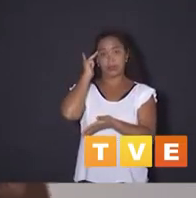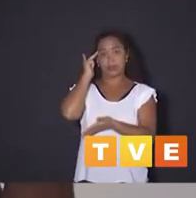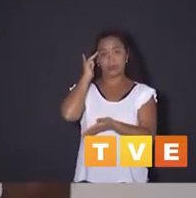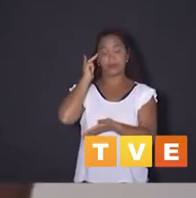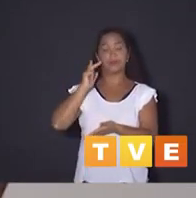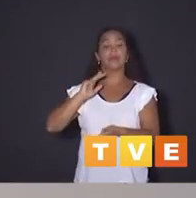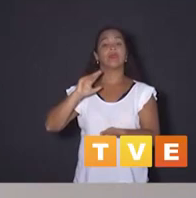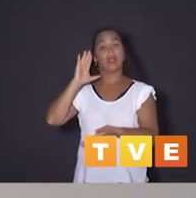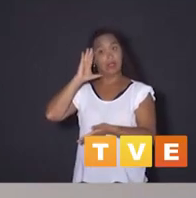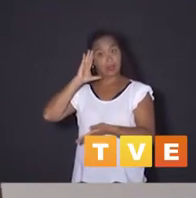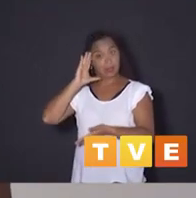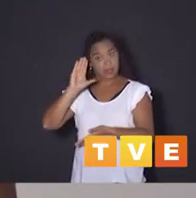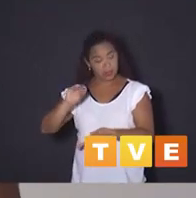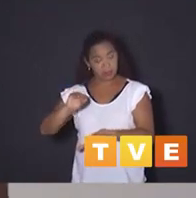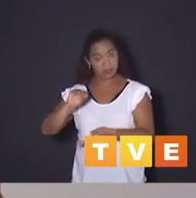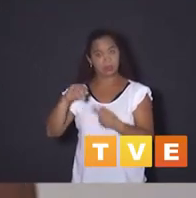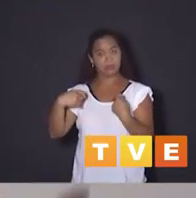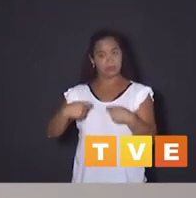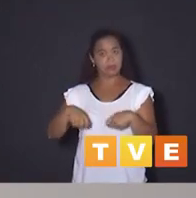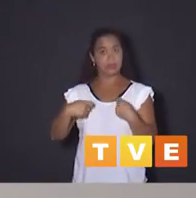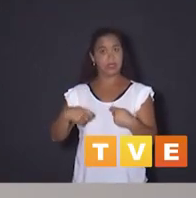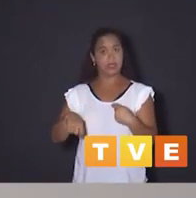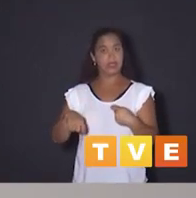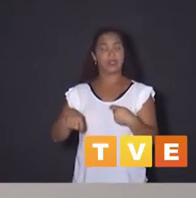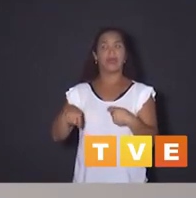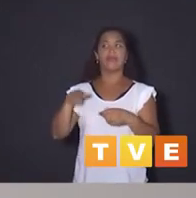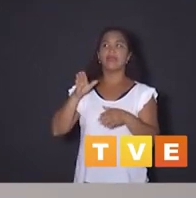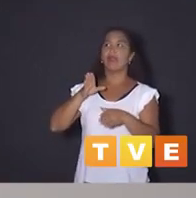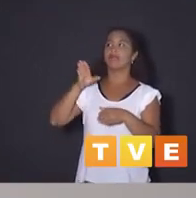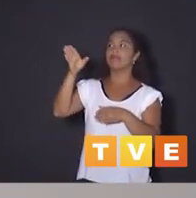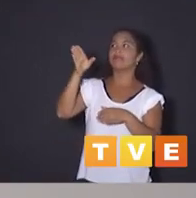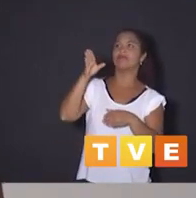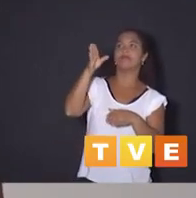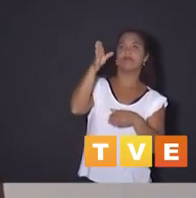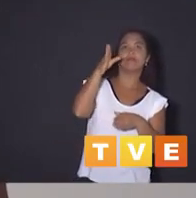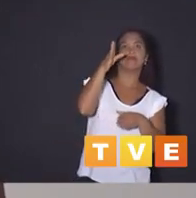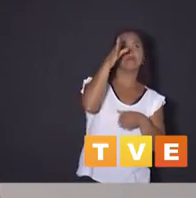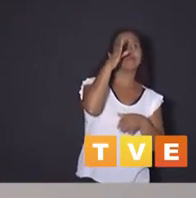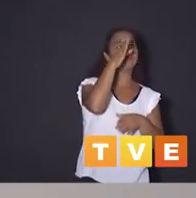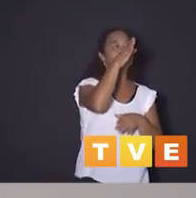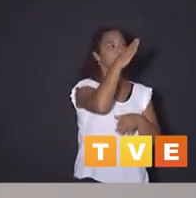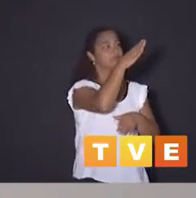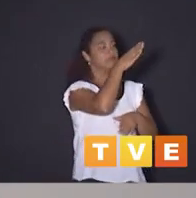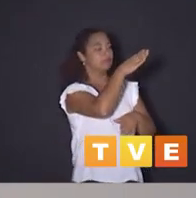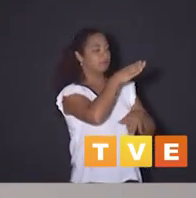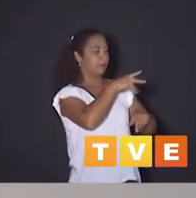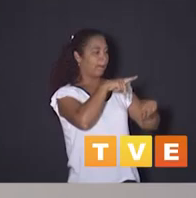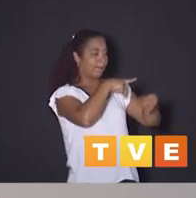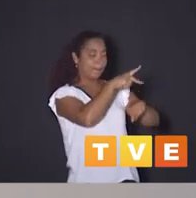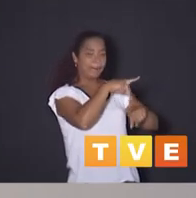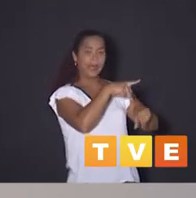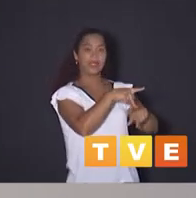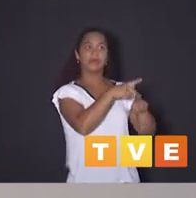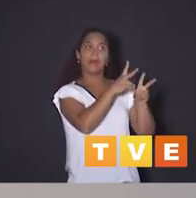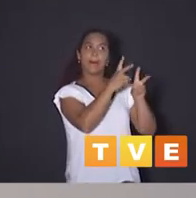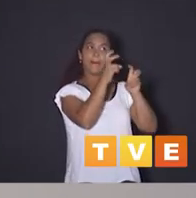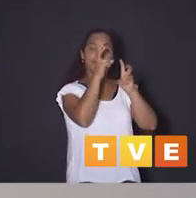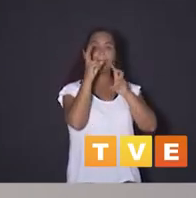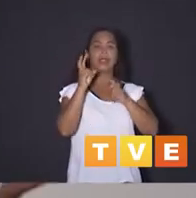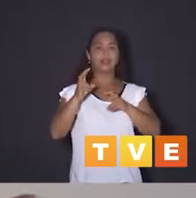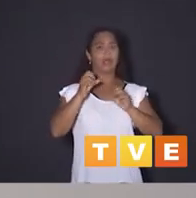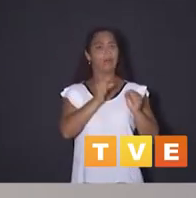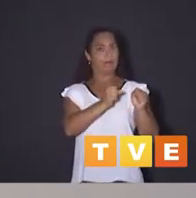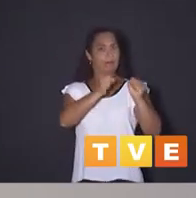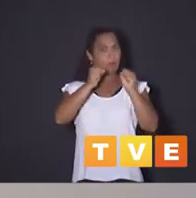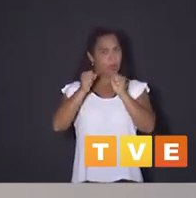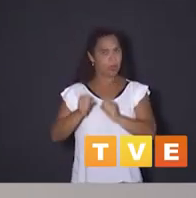que quanto mais é quanto mais se roda o mundo mas se entende a potência do próximo do próprio trabalho e ao mesmo tempo com